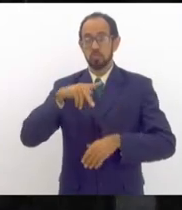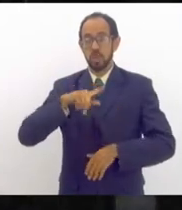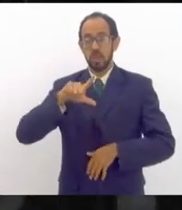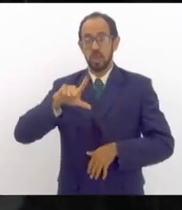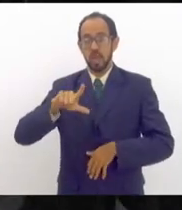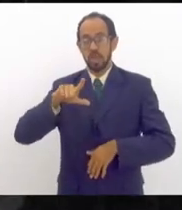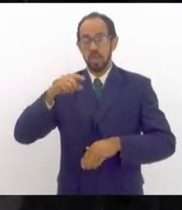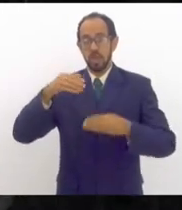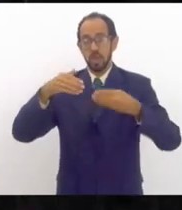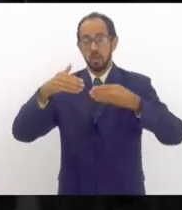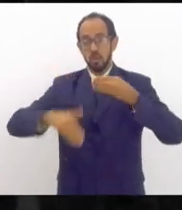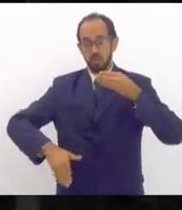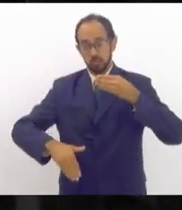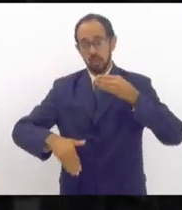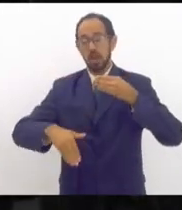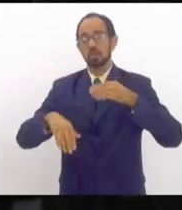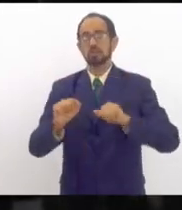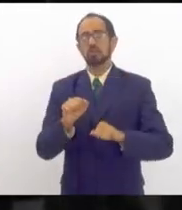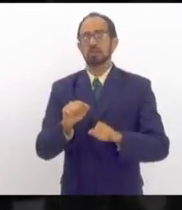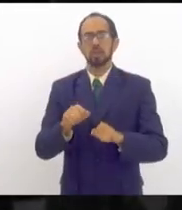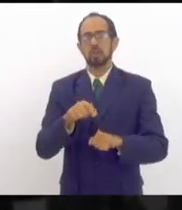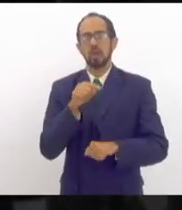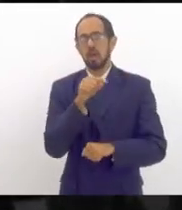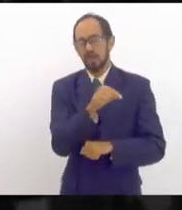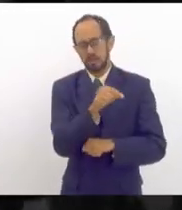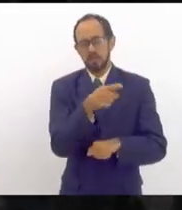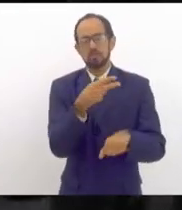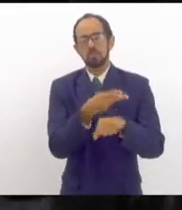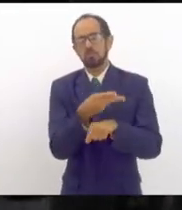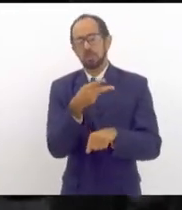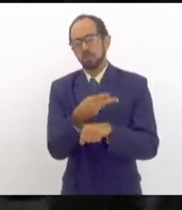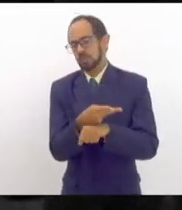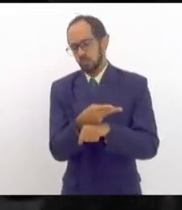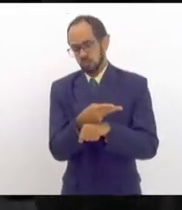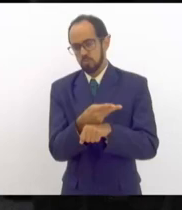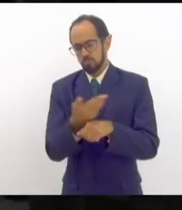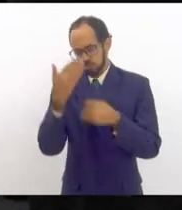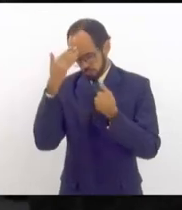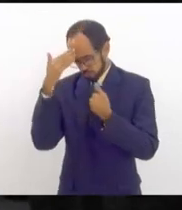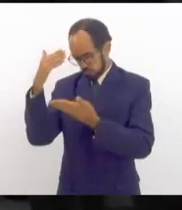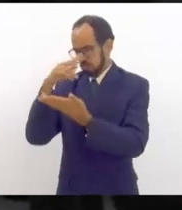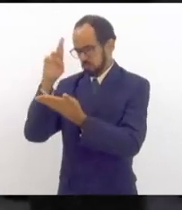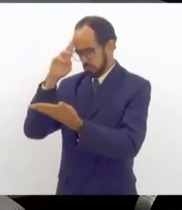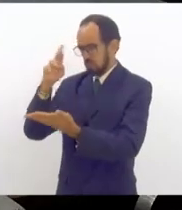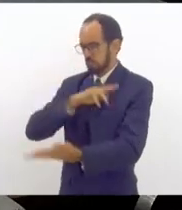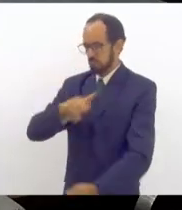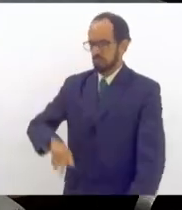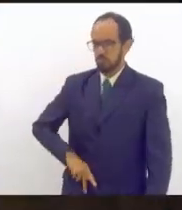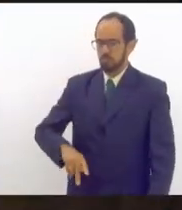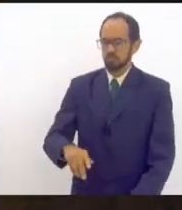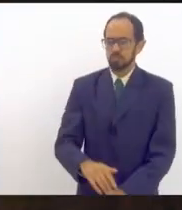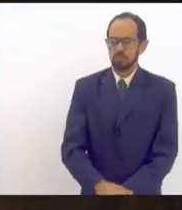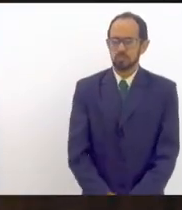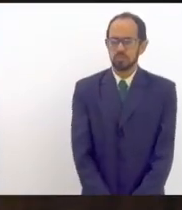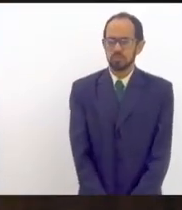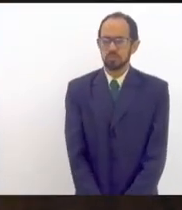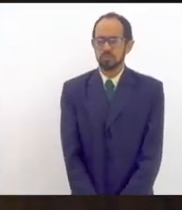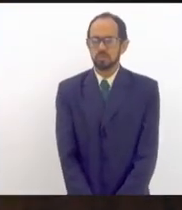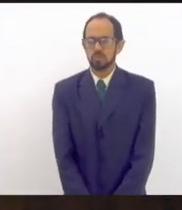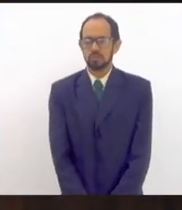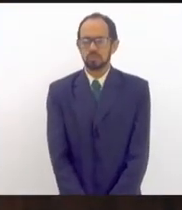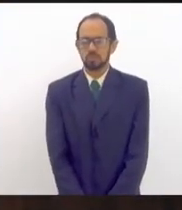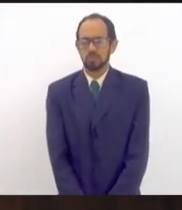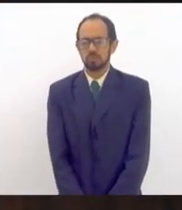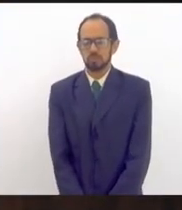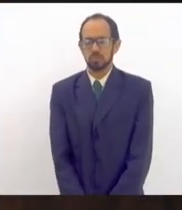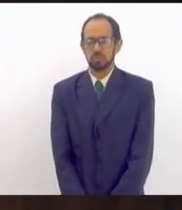é contrária a esta premiação muito obrigado senhora Presidente para dar Deputado para encaminhar